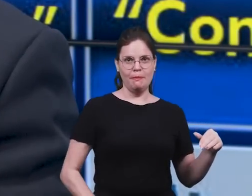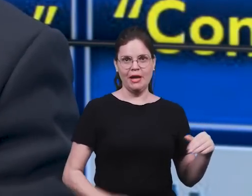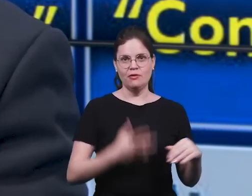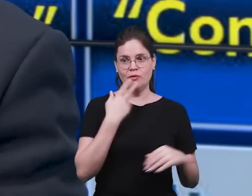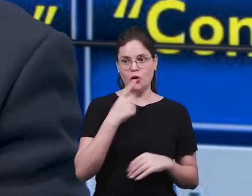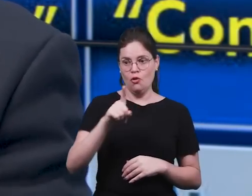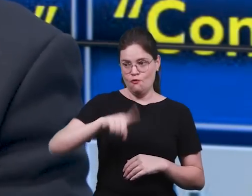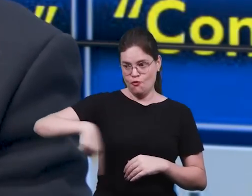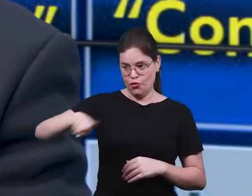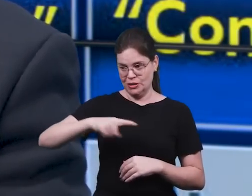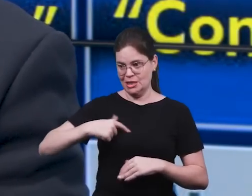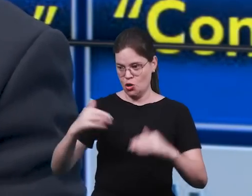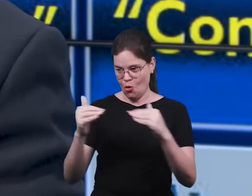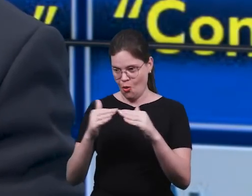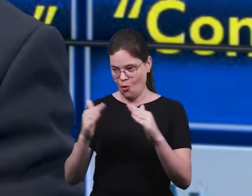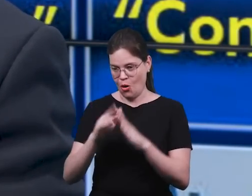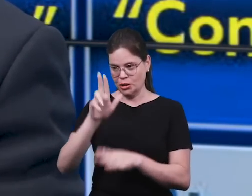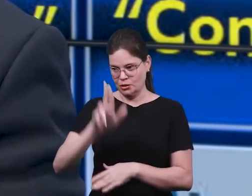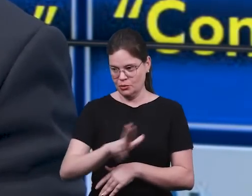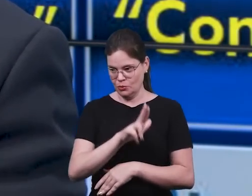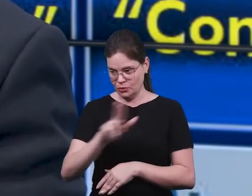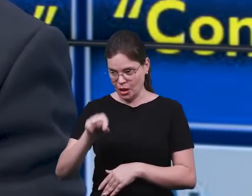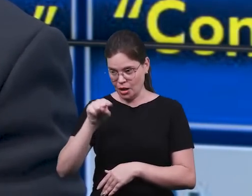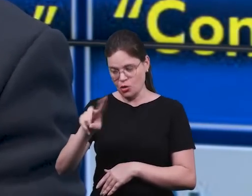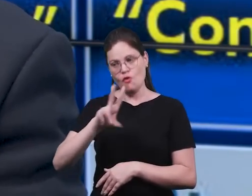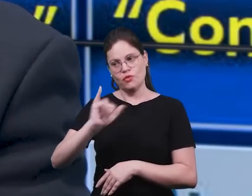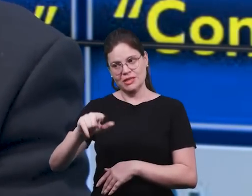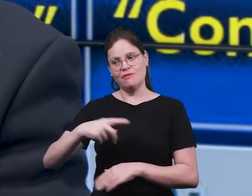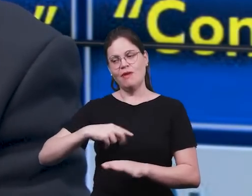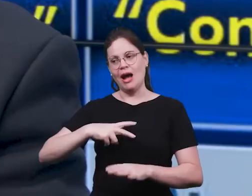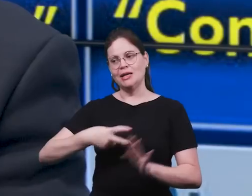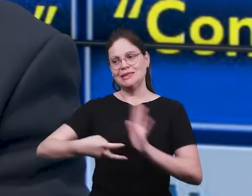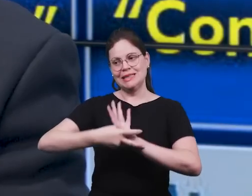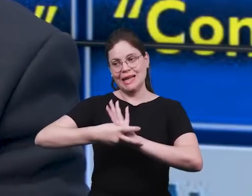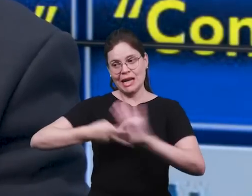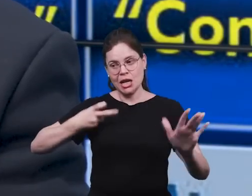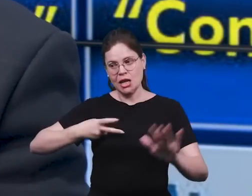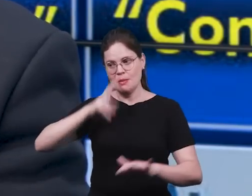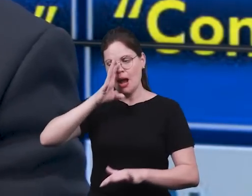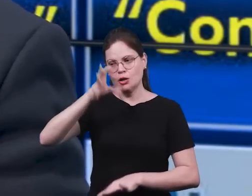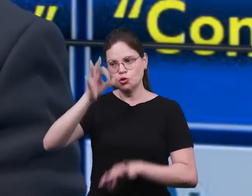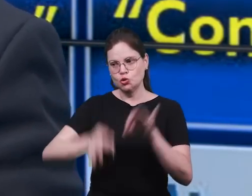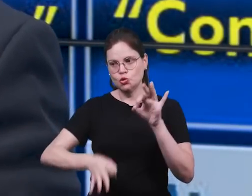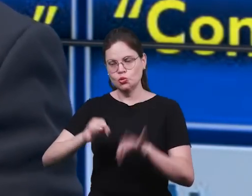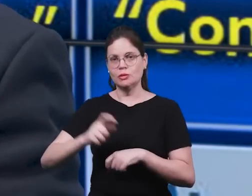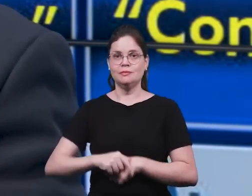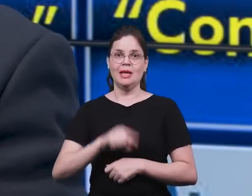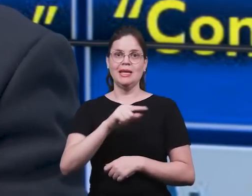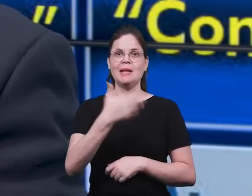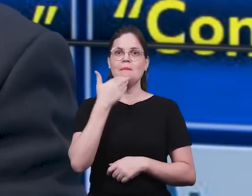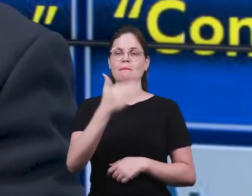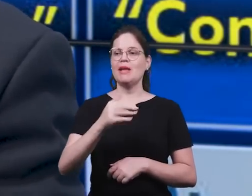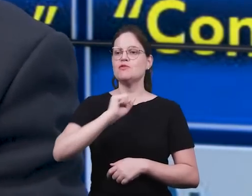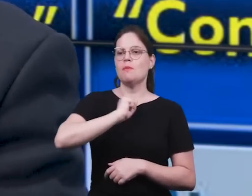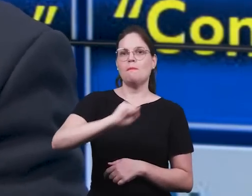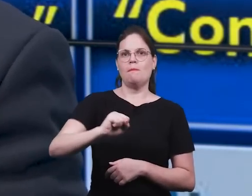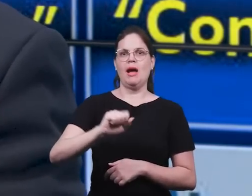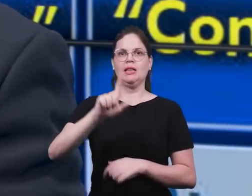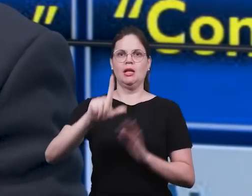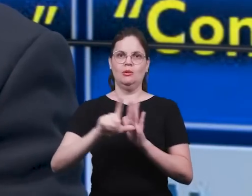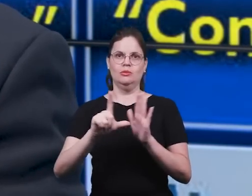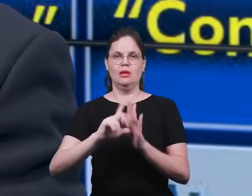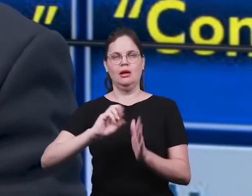criminoso. E ali ele condena Lutero à morte. E aí aparece um personagem